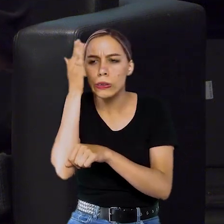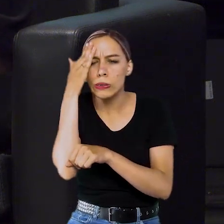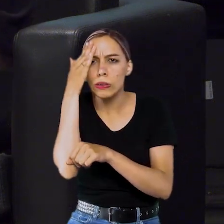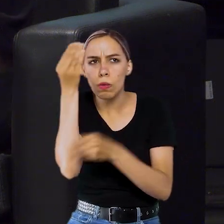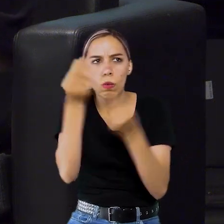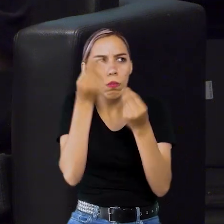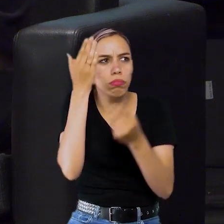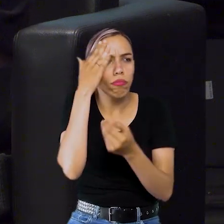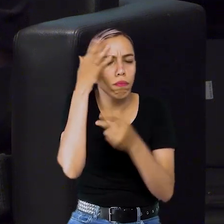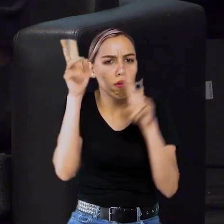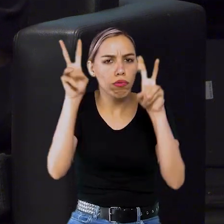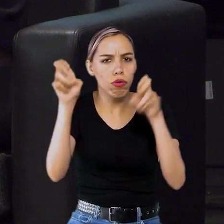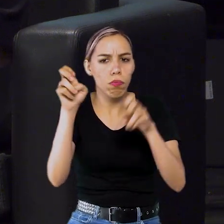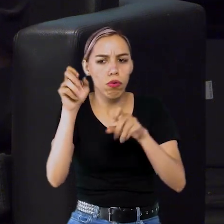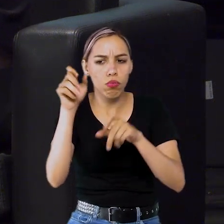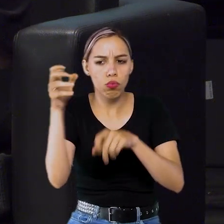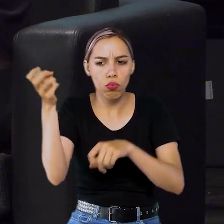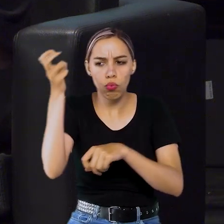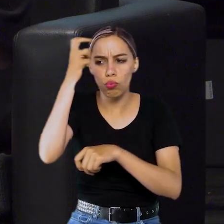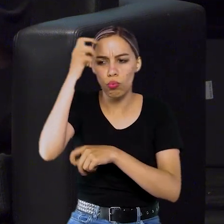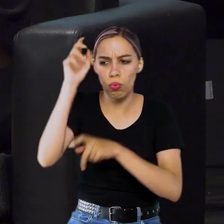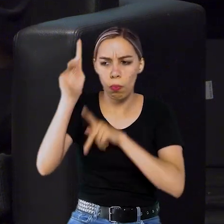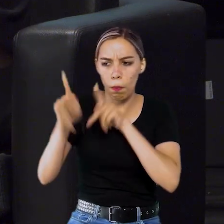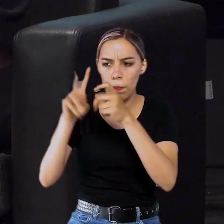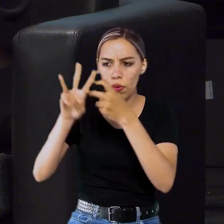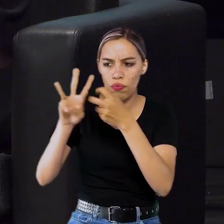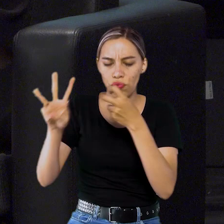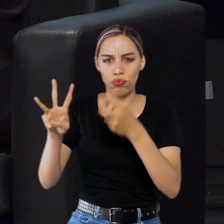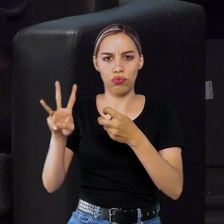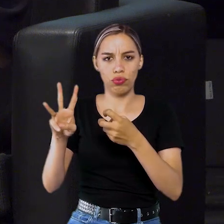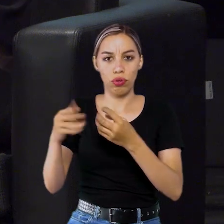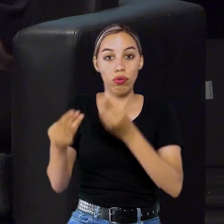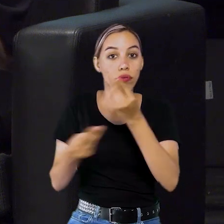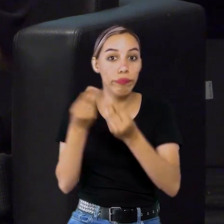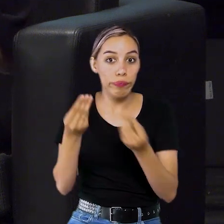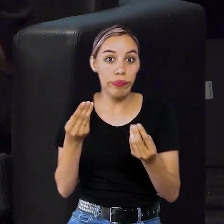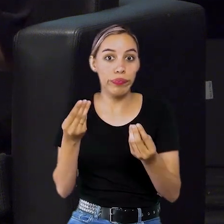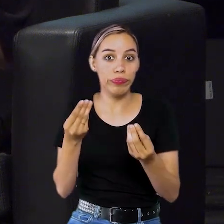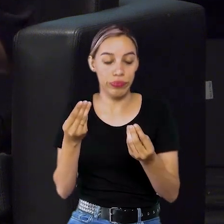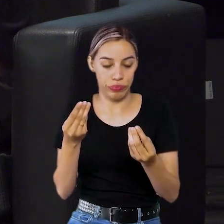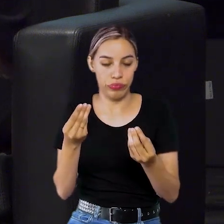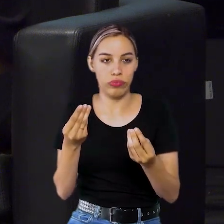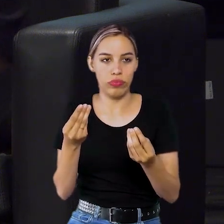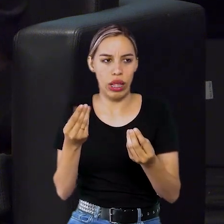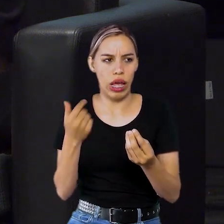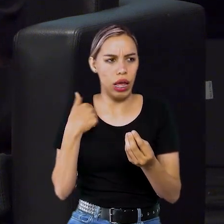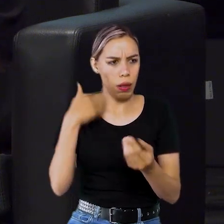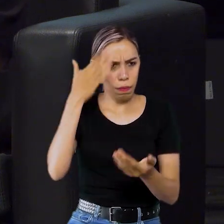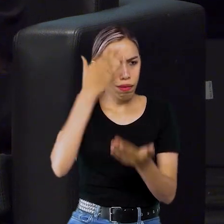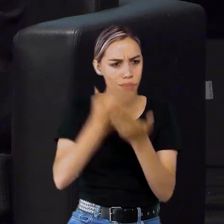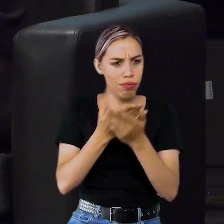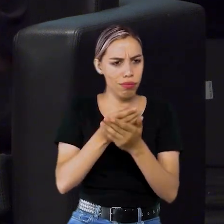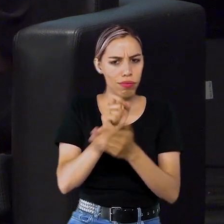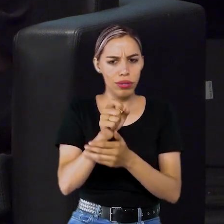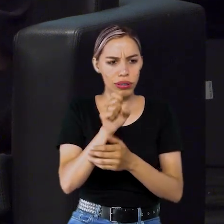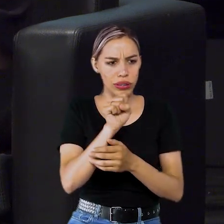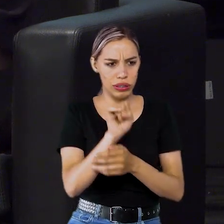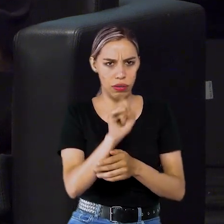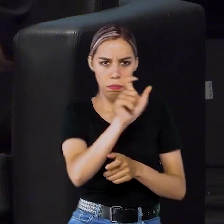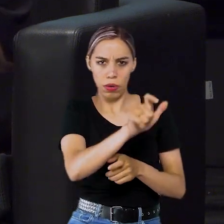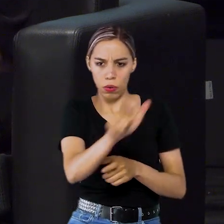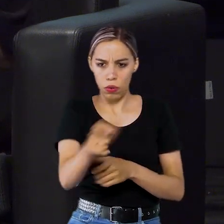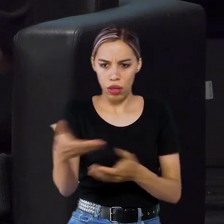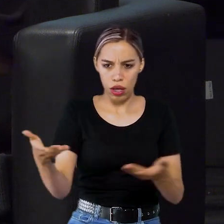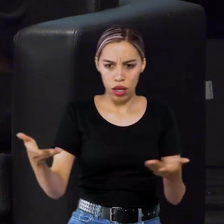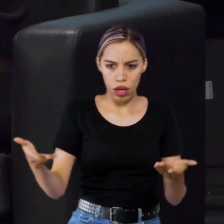mais sobre a cultura também dos povos indígenas, né? E eu acredito que, se vocês estão aqui, é também por isso, né?